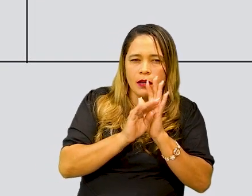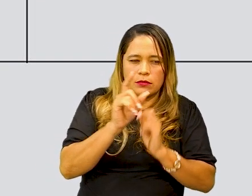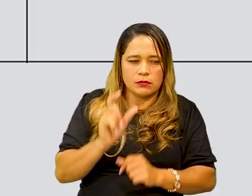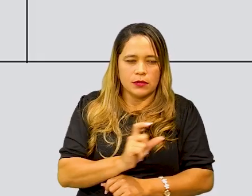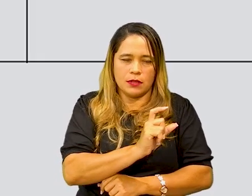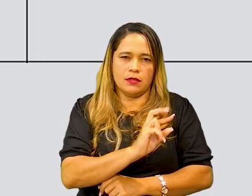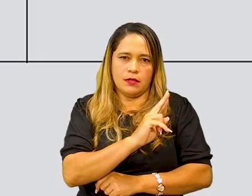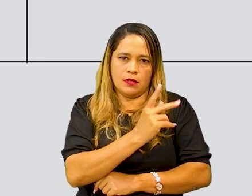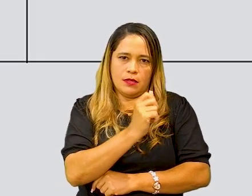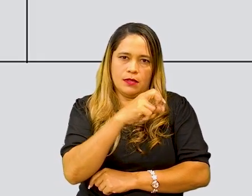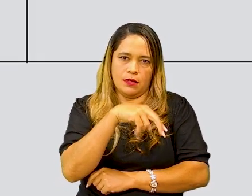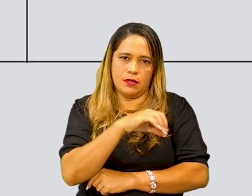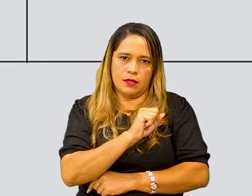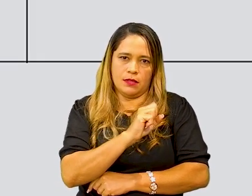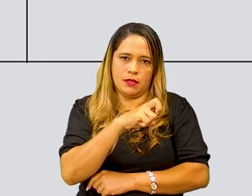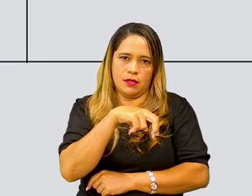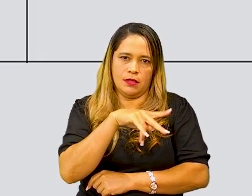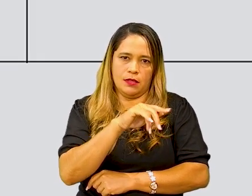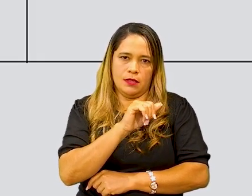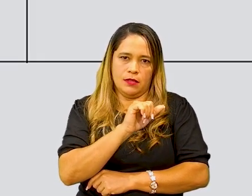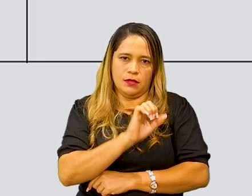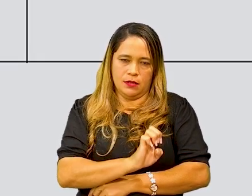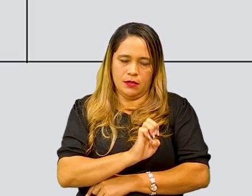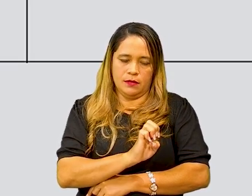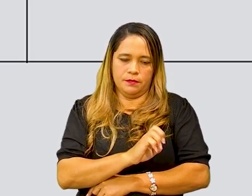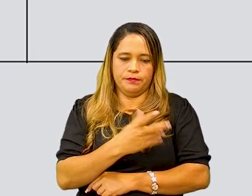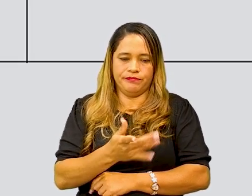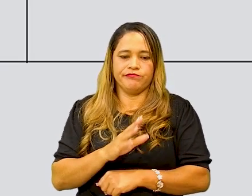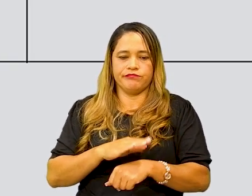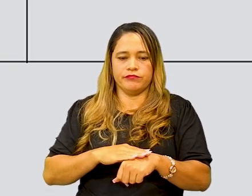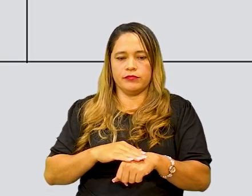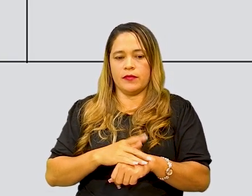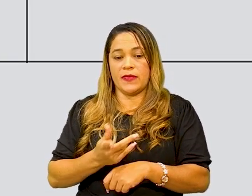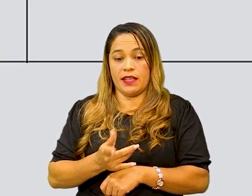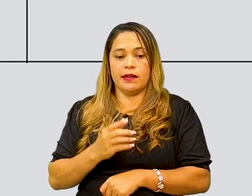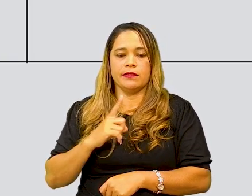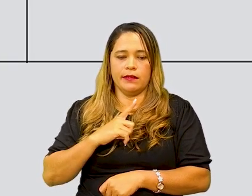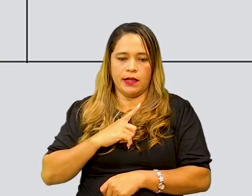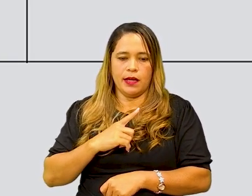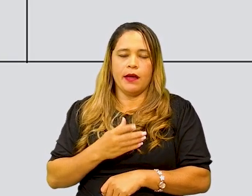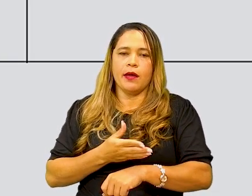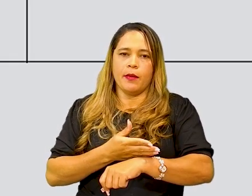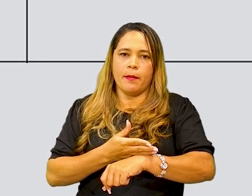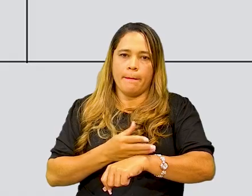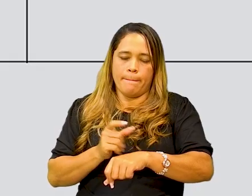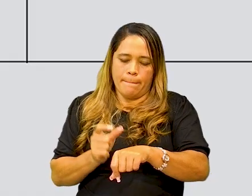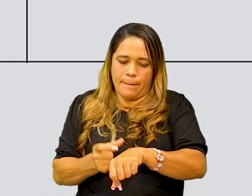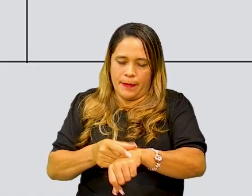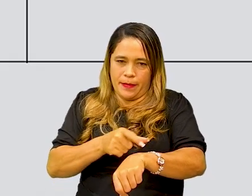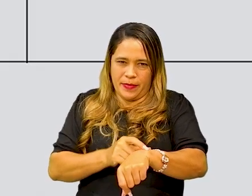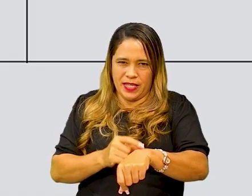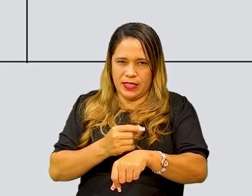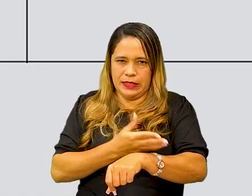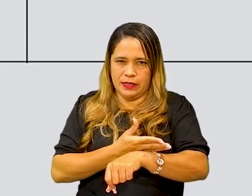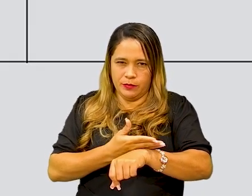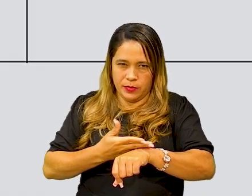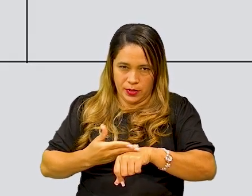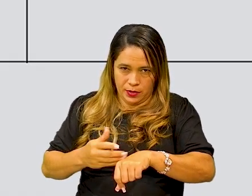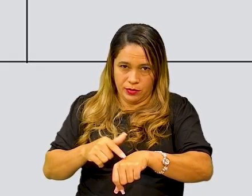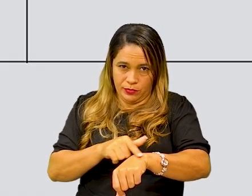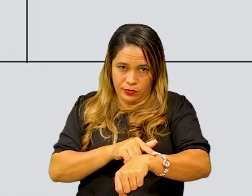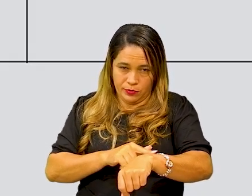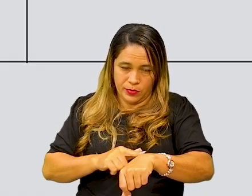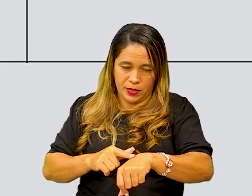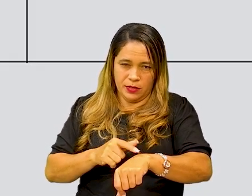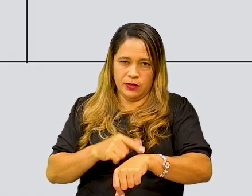lá! Essa doença, ela causa manchas esbranquiçadas na pele. Essa mancha esbranquiçada, ela